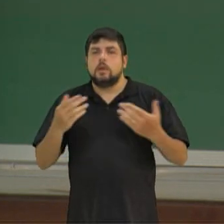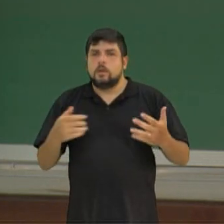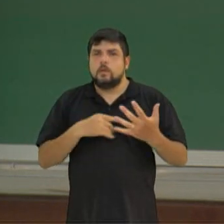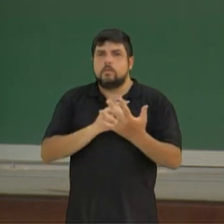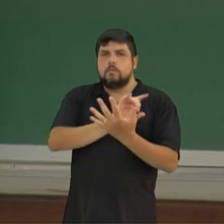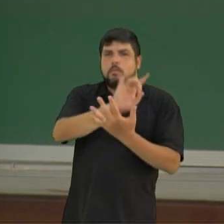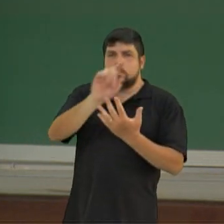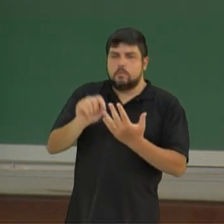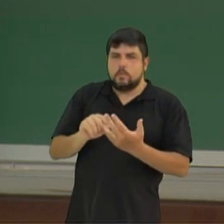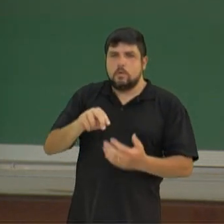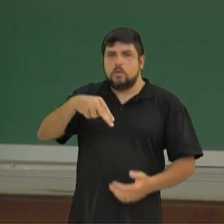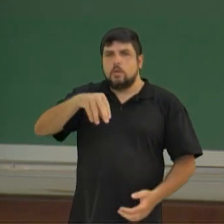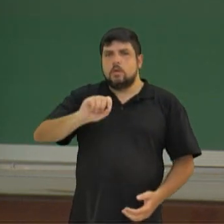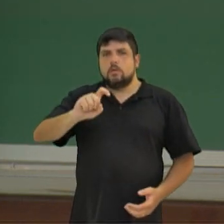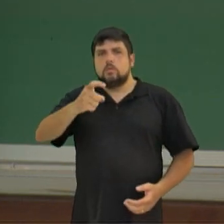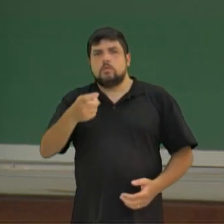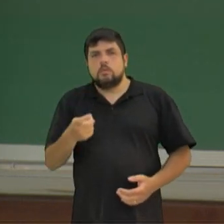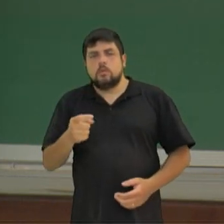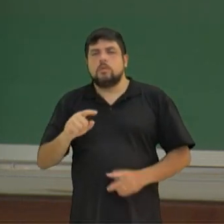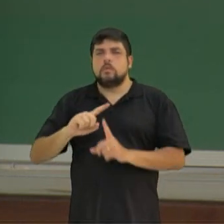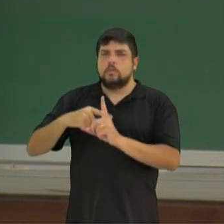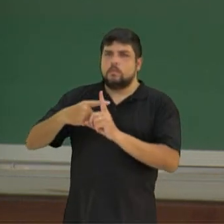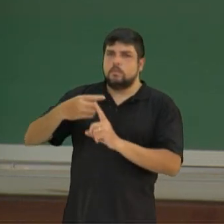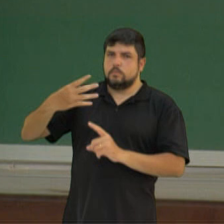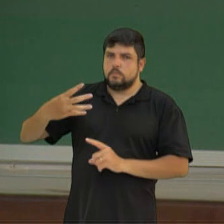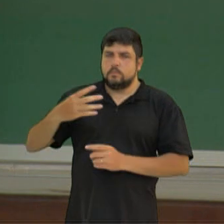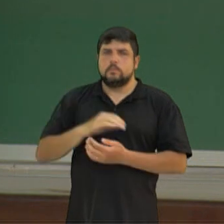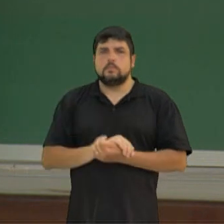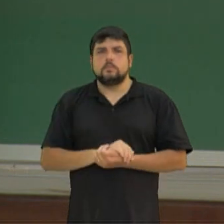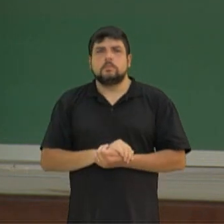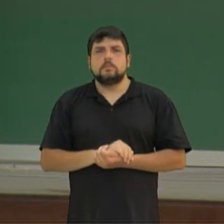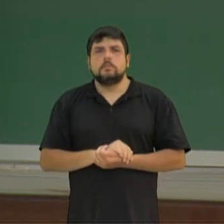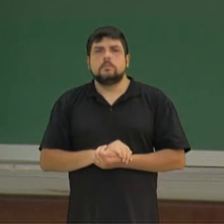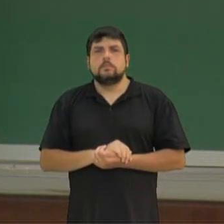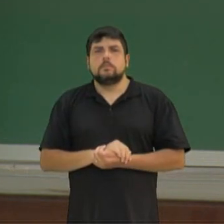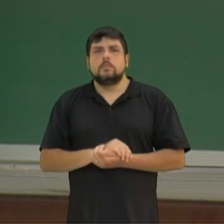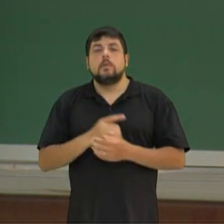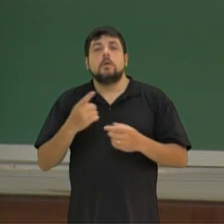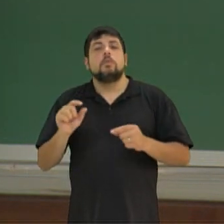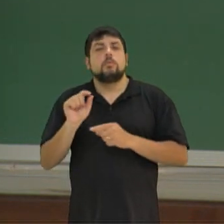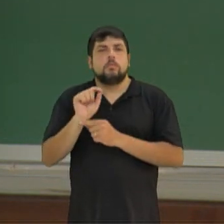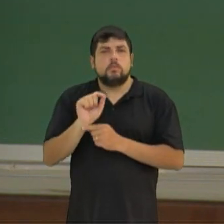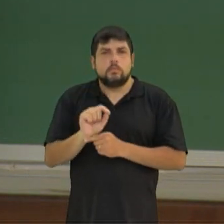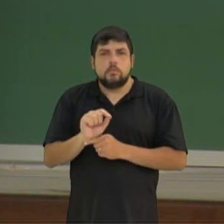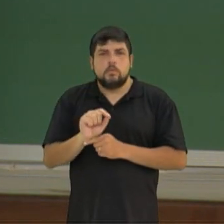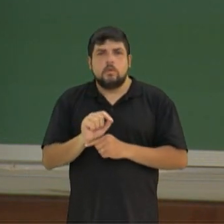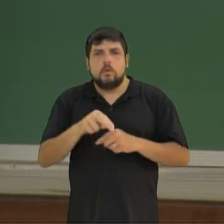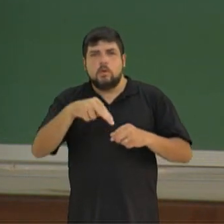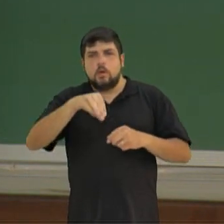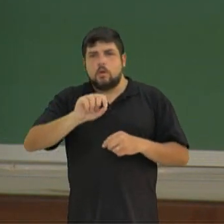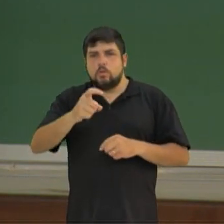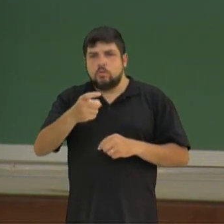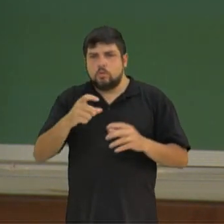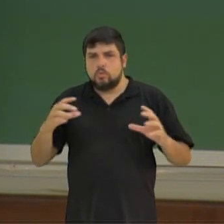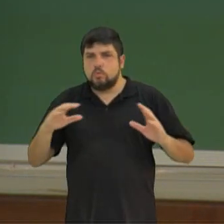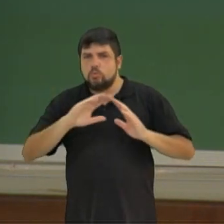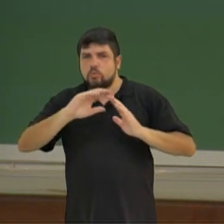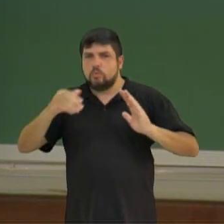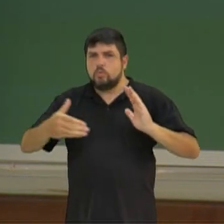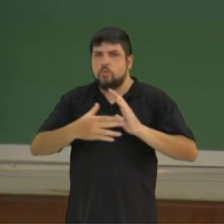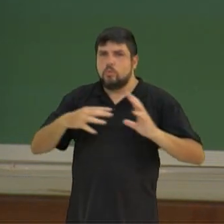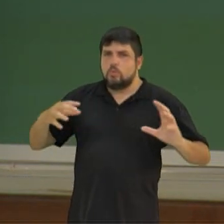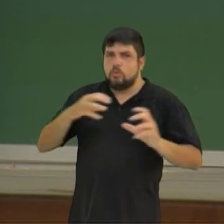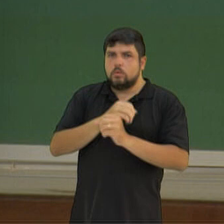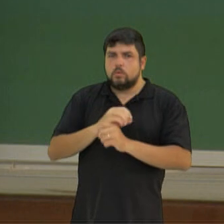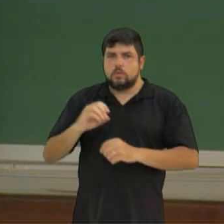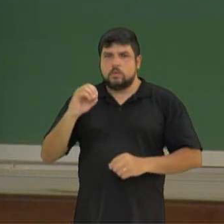substância, o NOx do carbono vai ser mais 4. Isso, a soma dos NOx todos dão 0 quando estou falando de uma